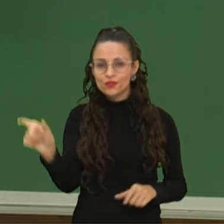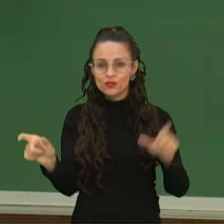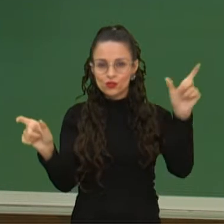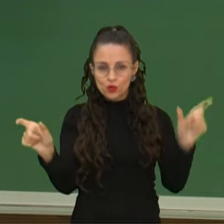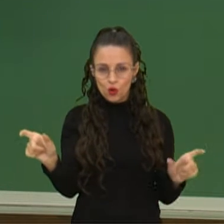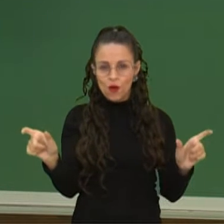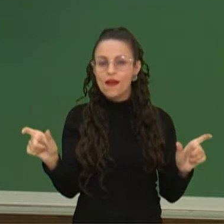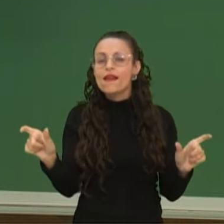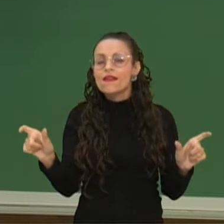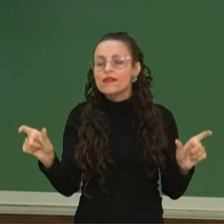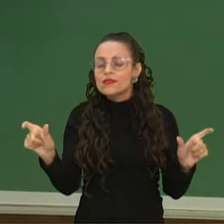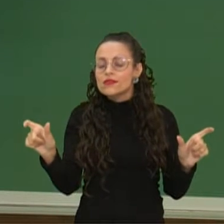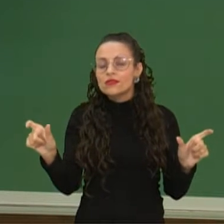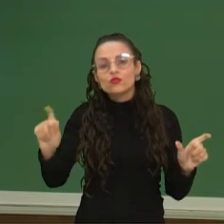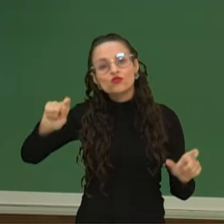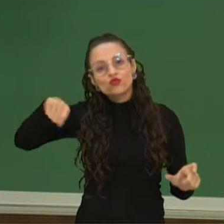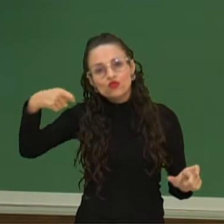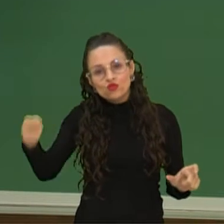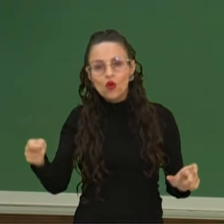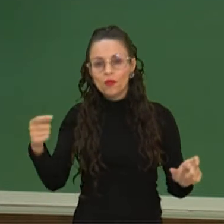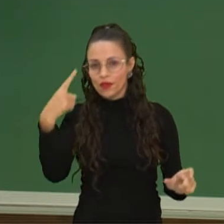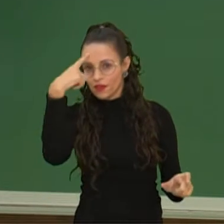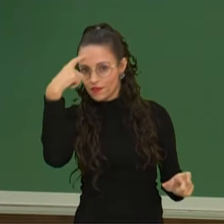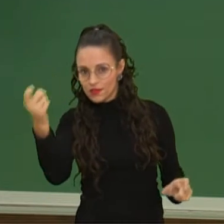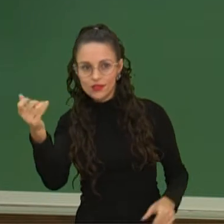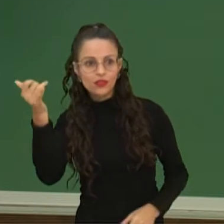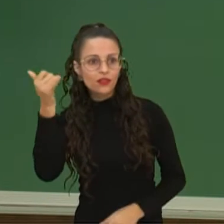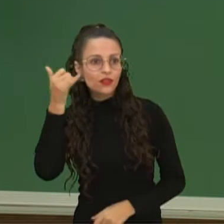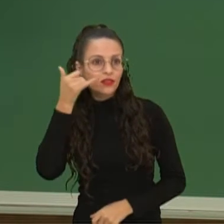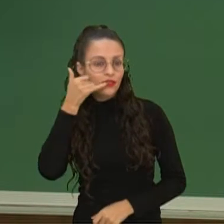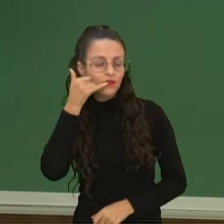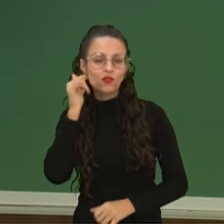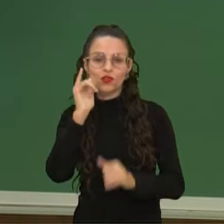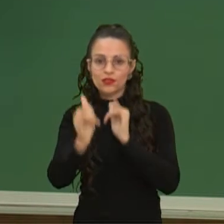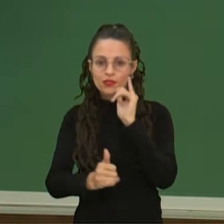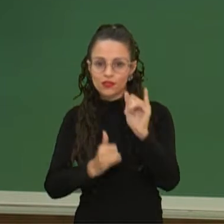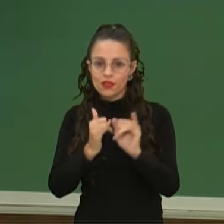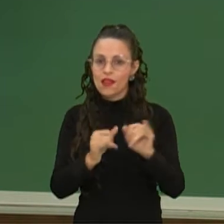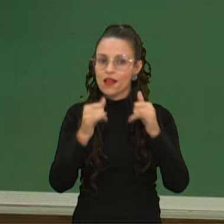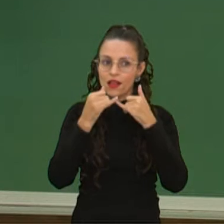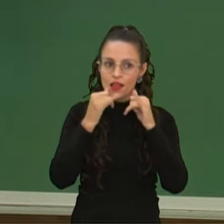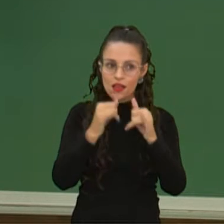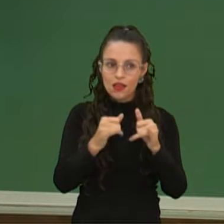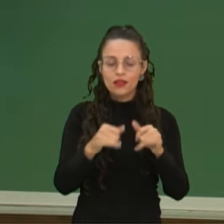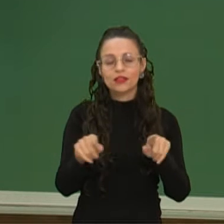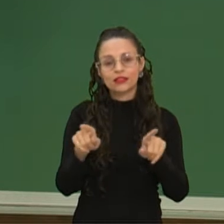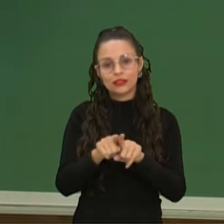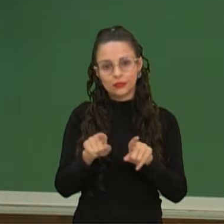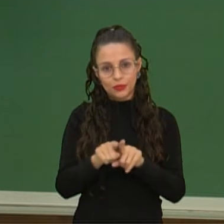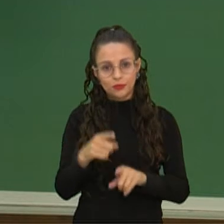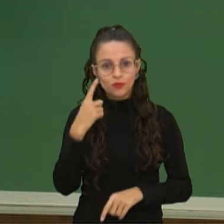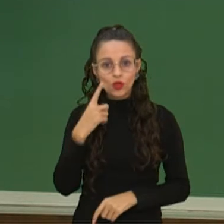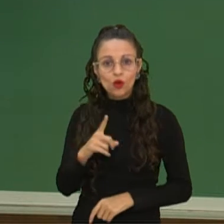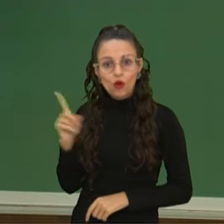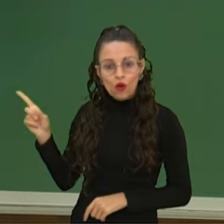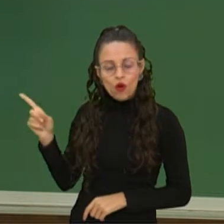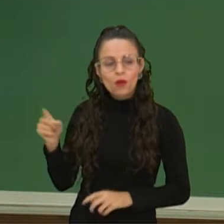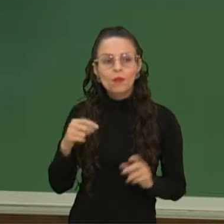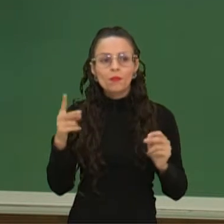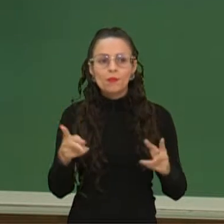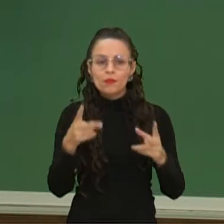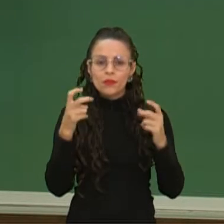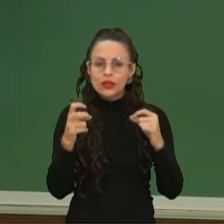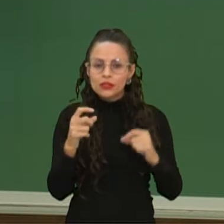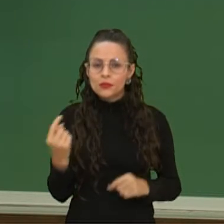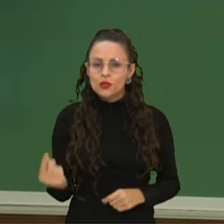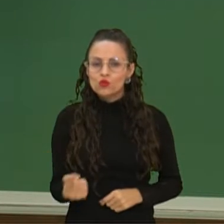algumas invenções. São elas. Telephone, internet, electricity and microwave. Repare que talvez